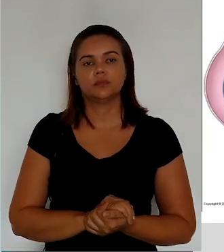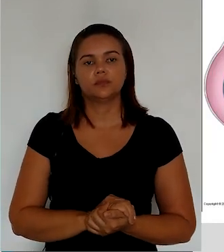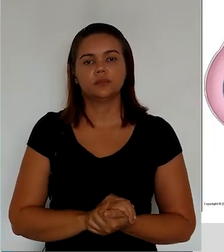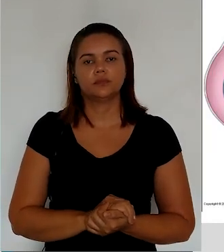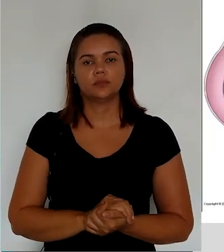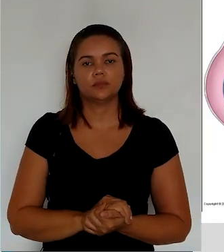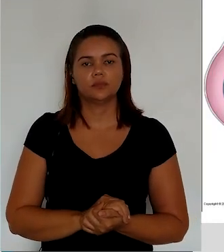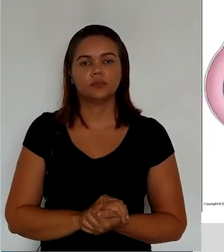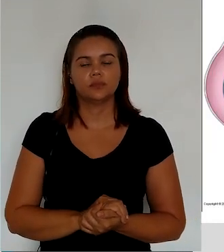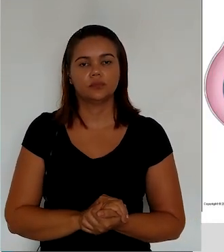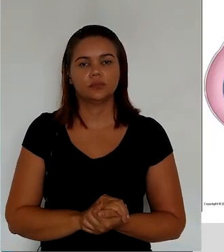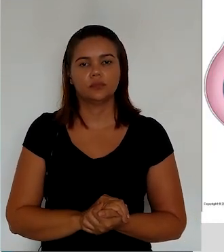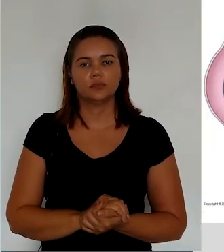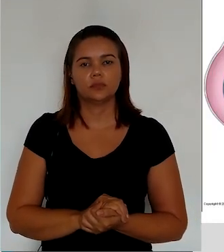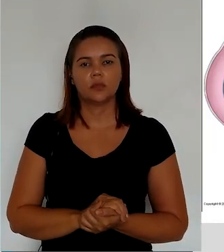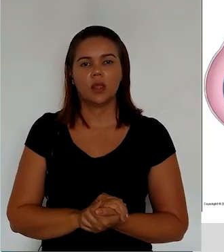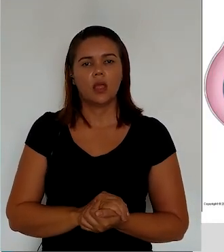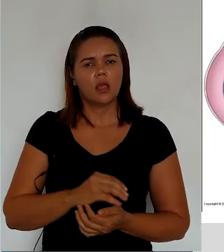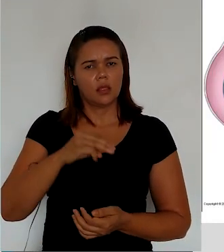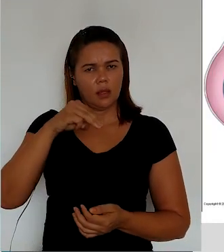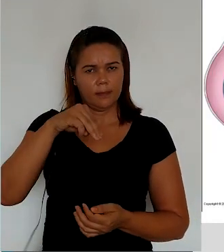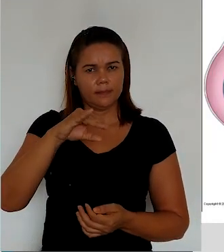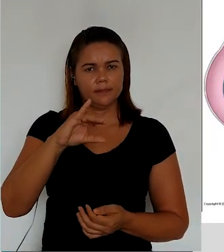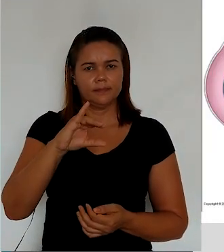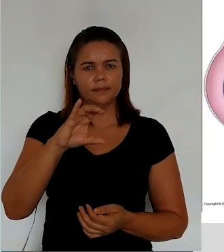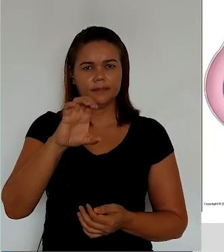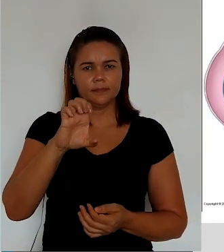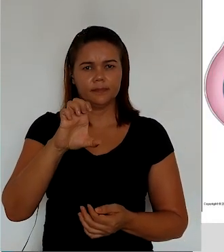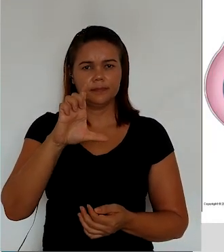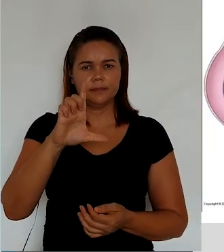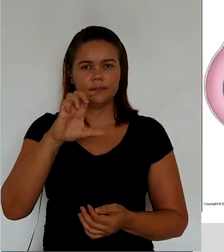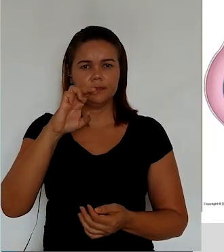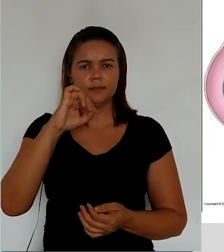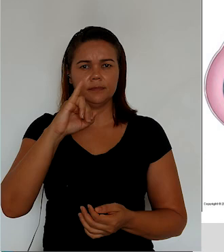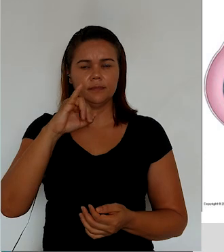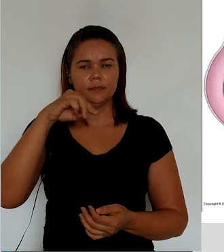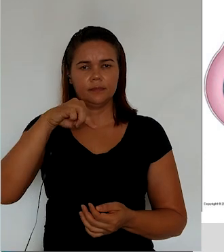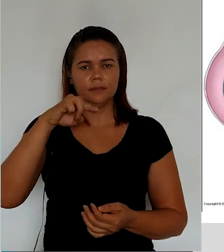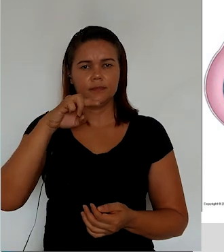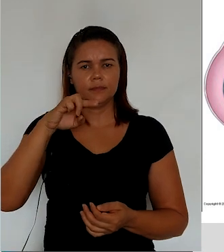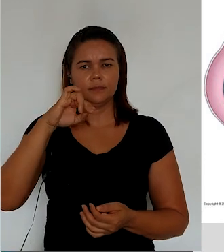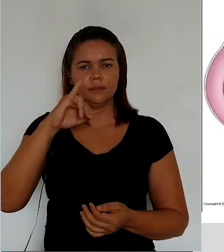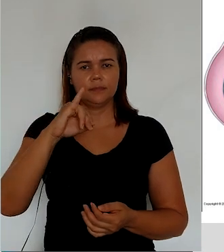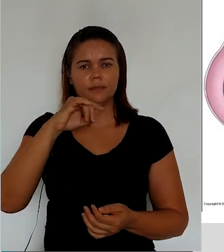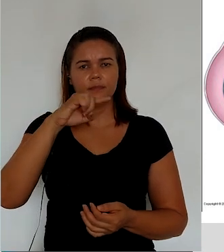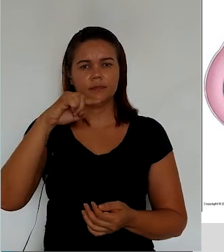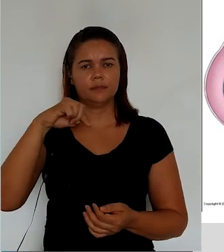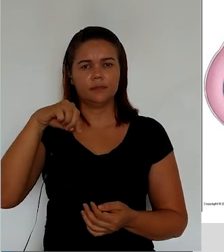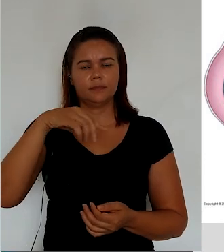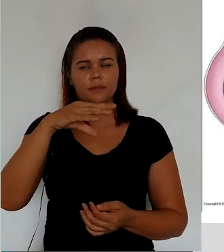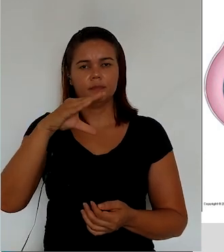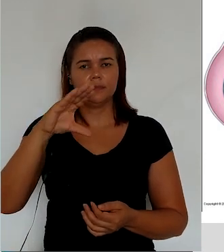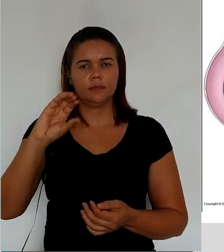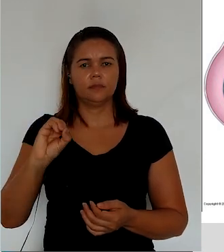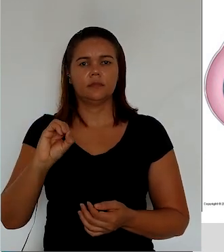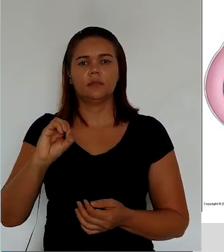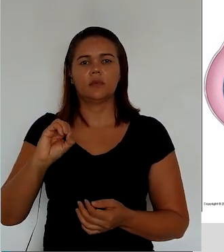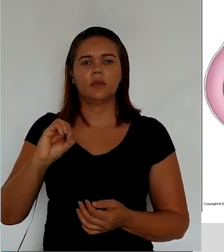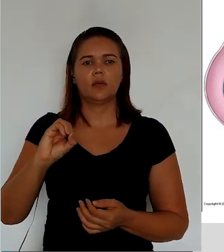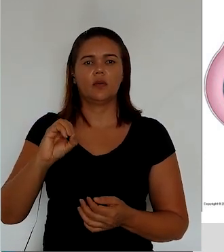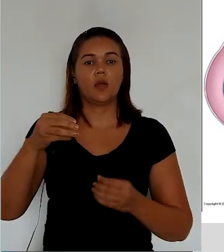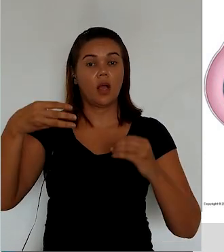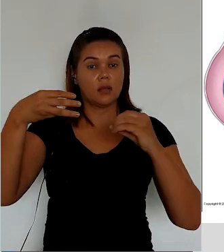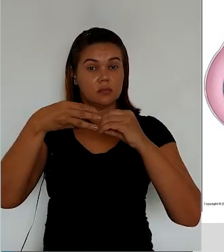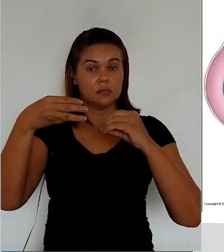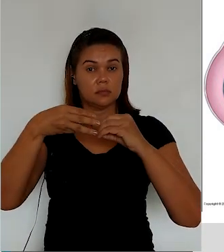No processo de mielinização, a célula de Schwann torna-se